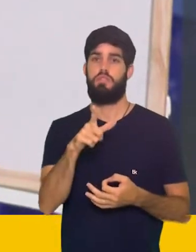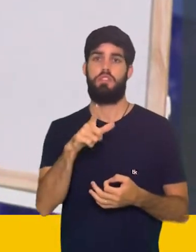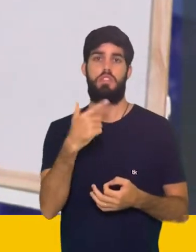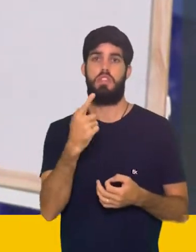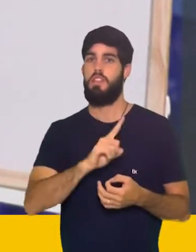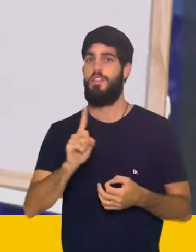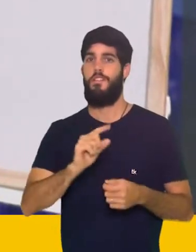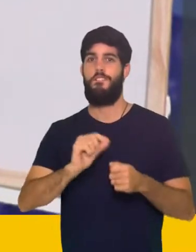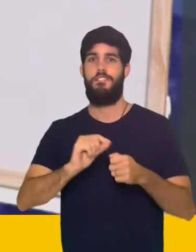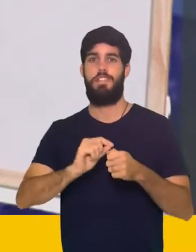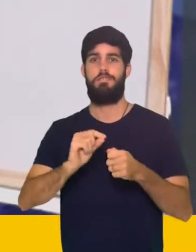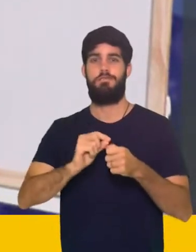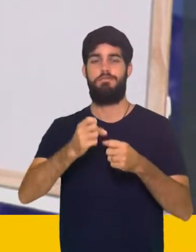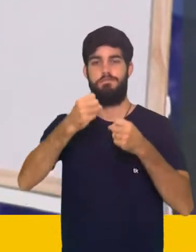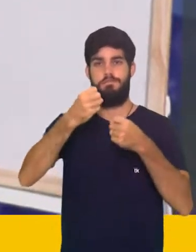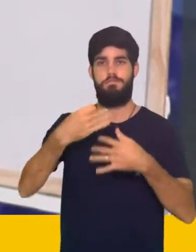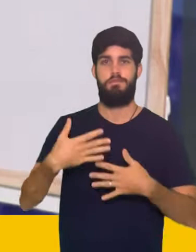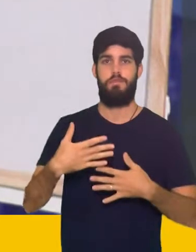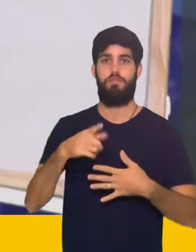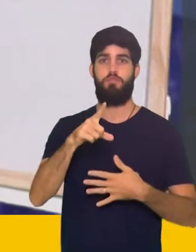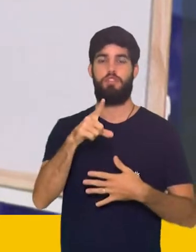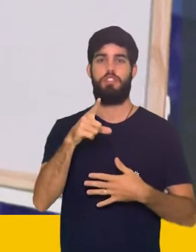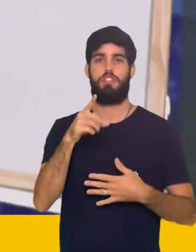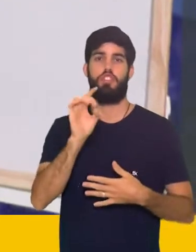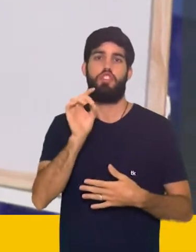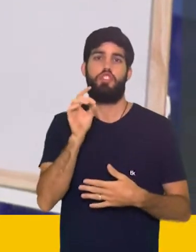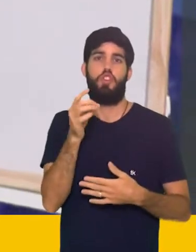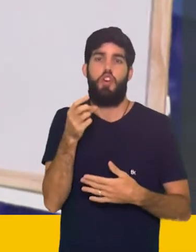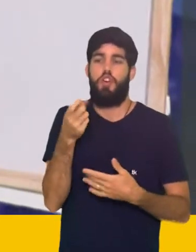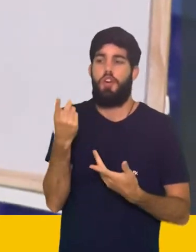fez uma dissertação. Você fez um comentário.